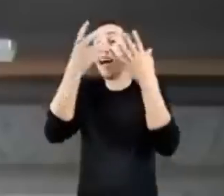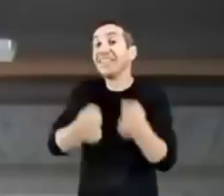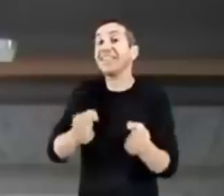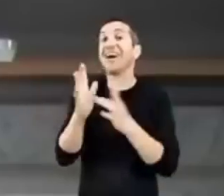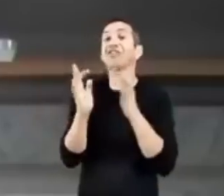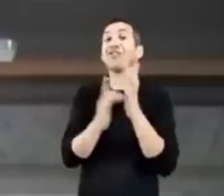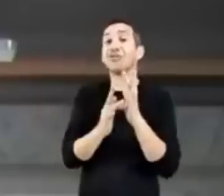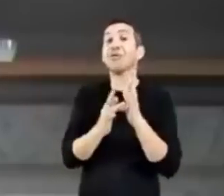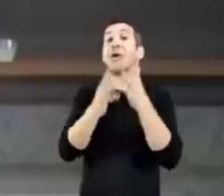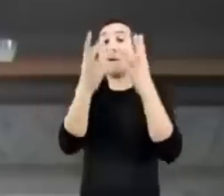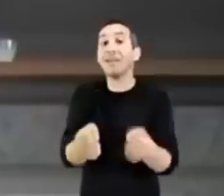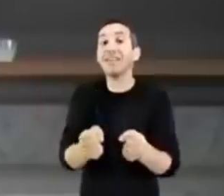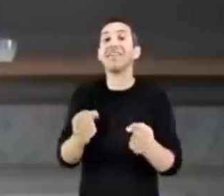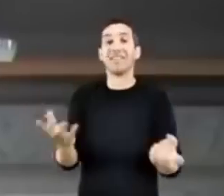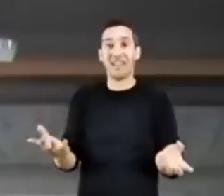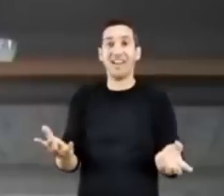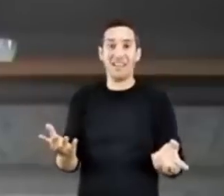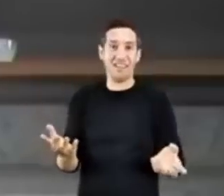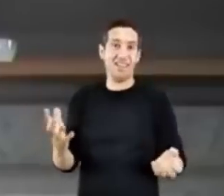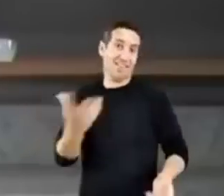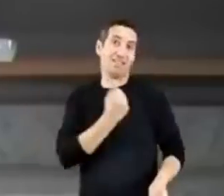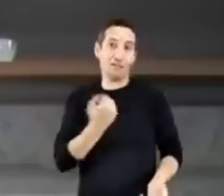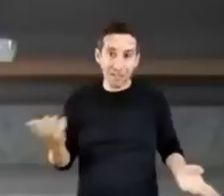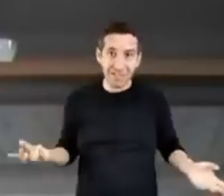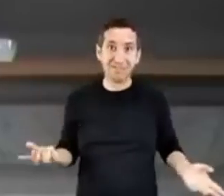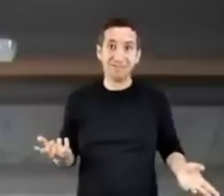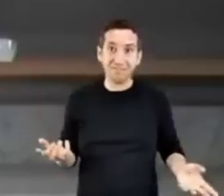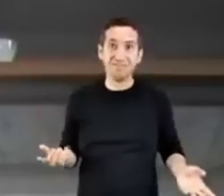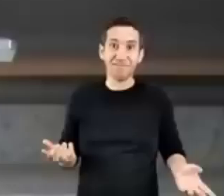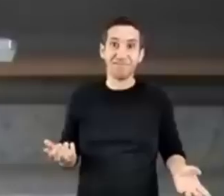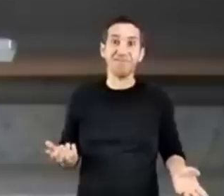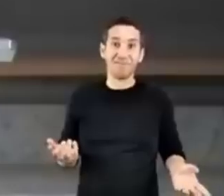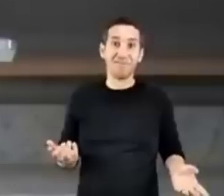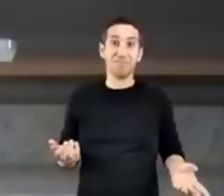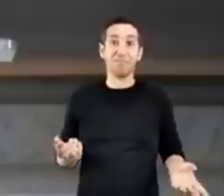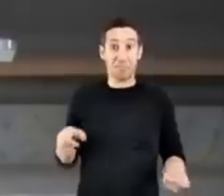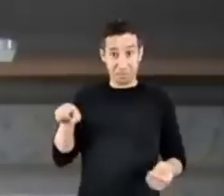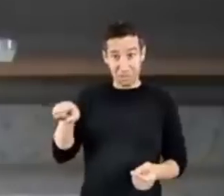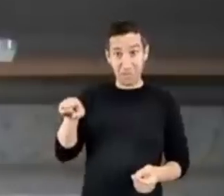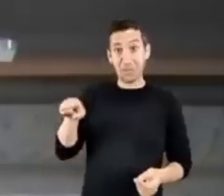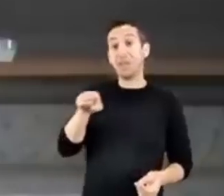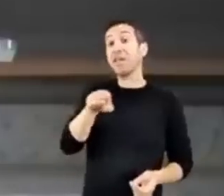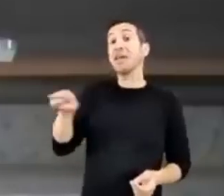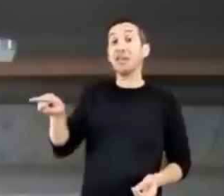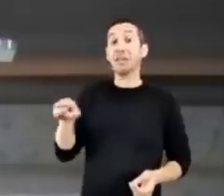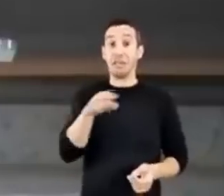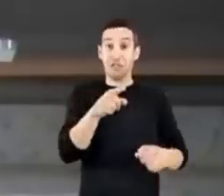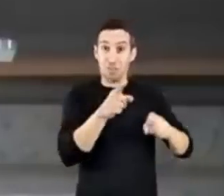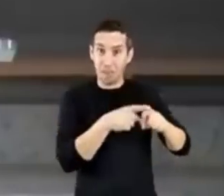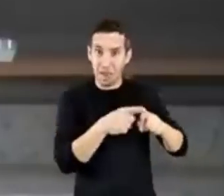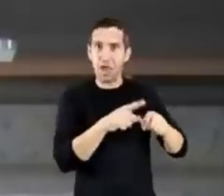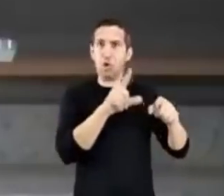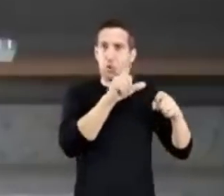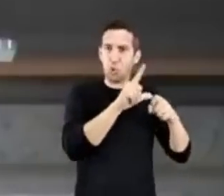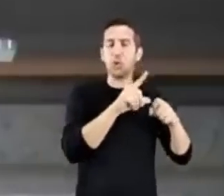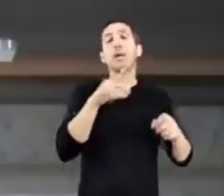a vida para salvar da primeira morte São pessoas consideradas Heróis o que nós podemos falar daqueles que estão visitando dando estudo